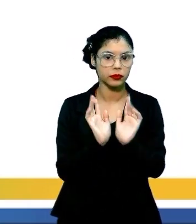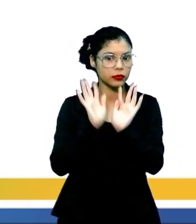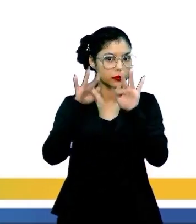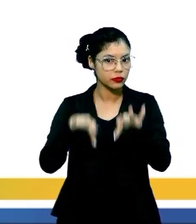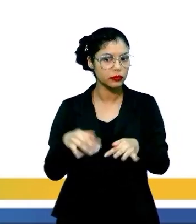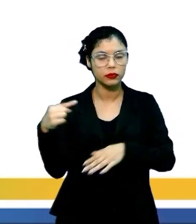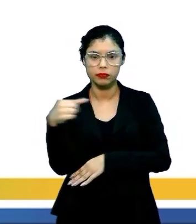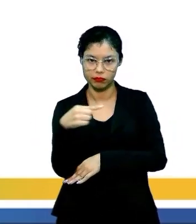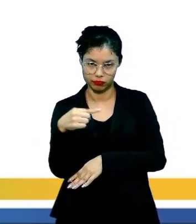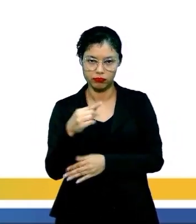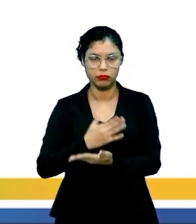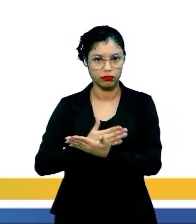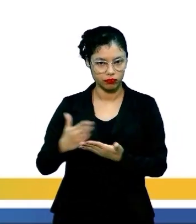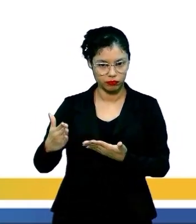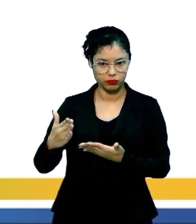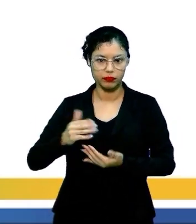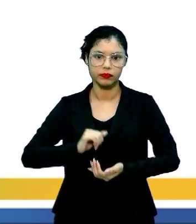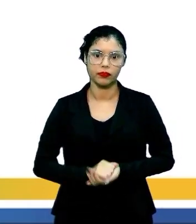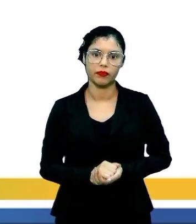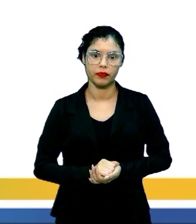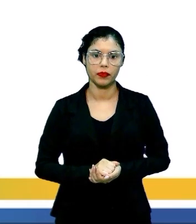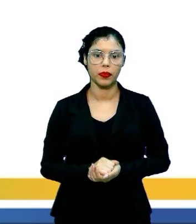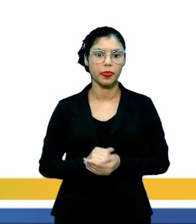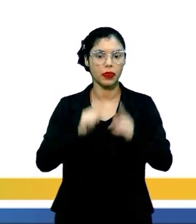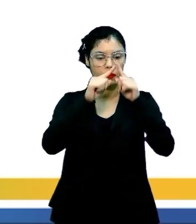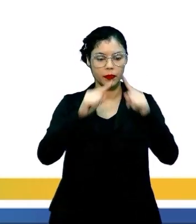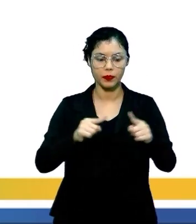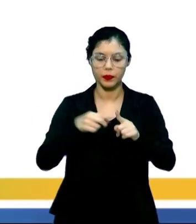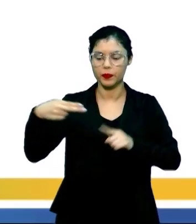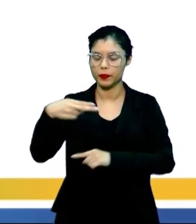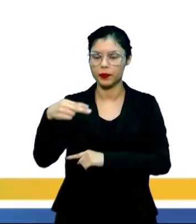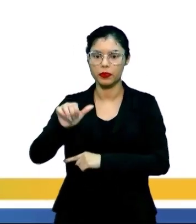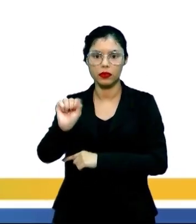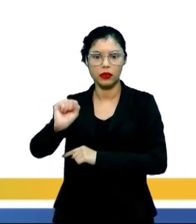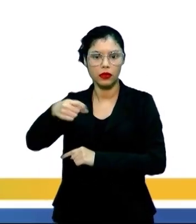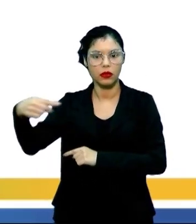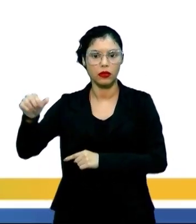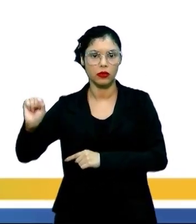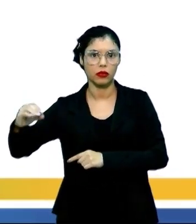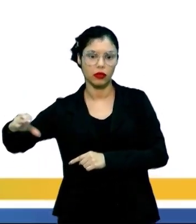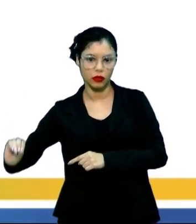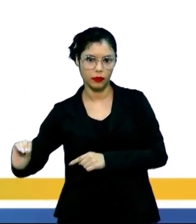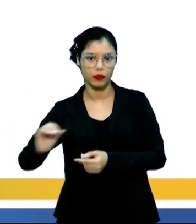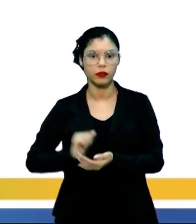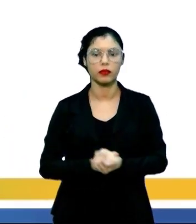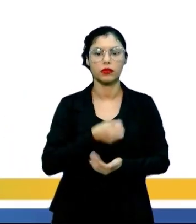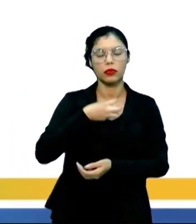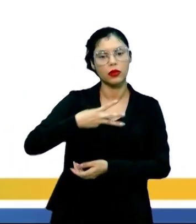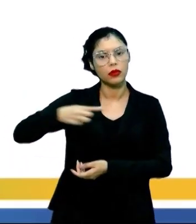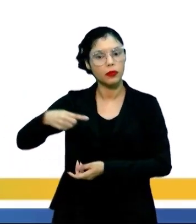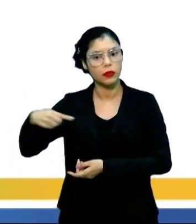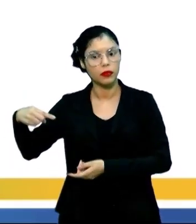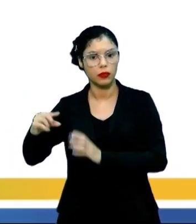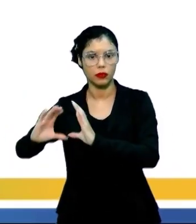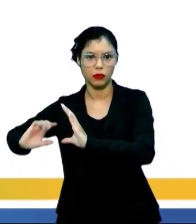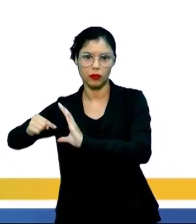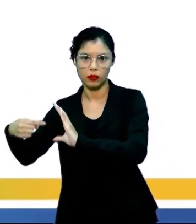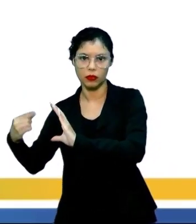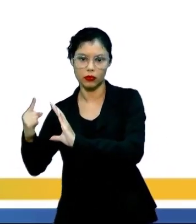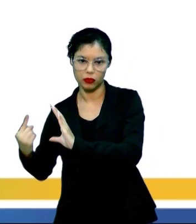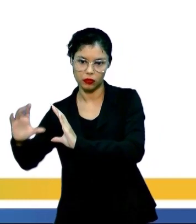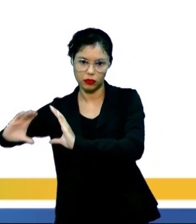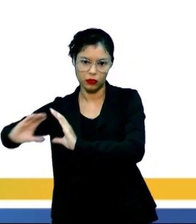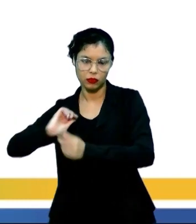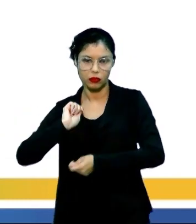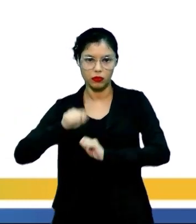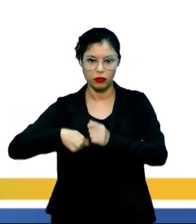final menos posição inicial. Uma posição final é 3 e a posição inicial é menos 1, 3 menos menos 1, fazendo um